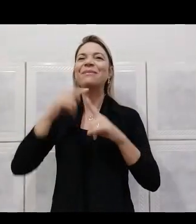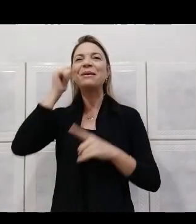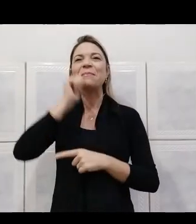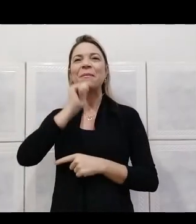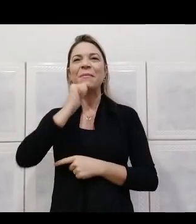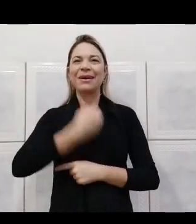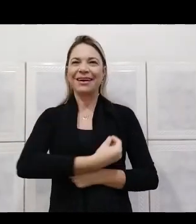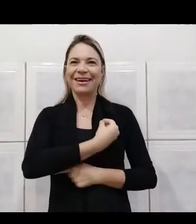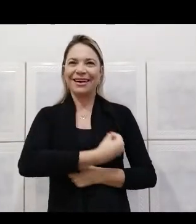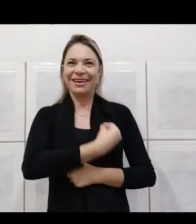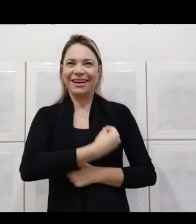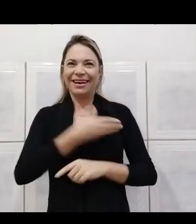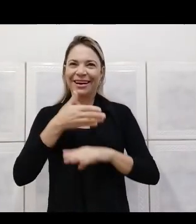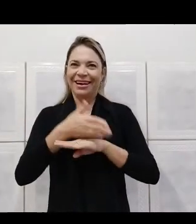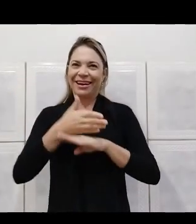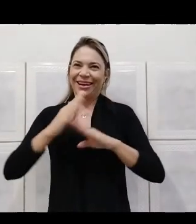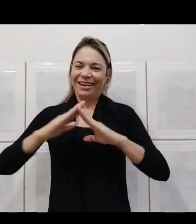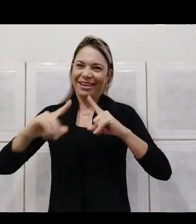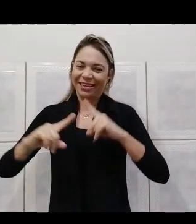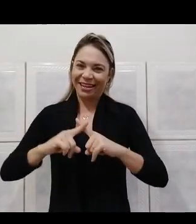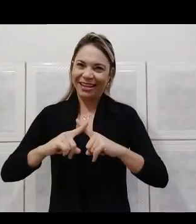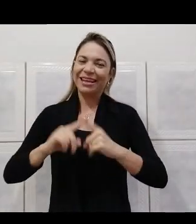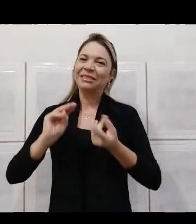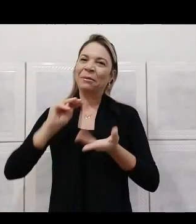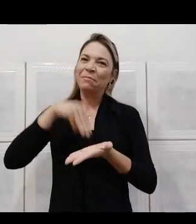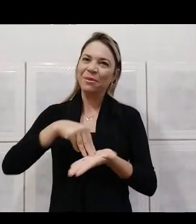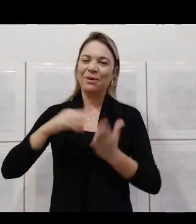a todas as mamães pelo seu dia.